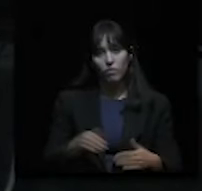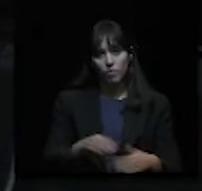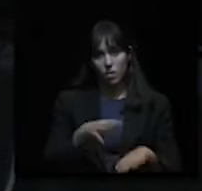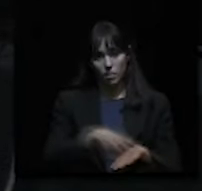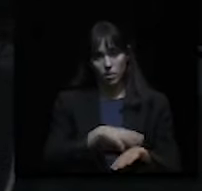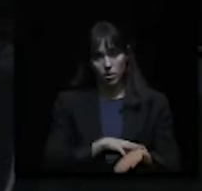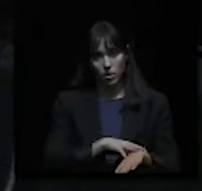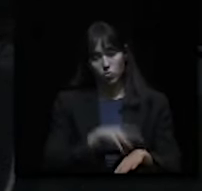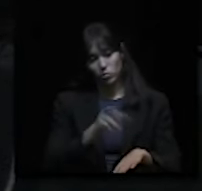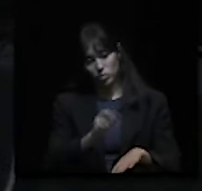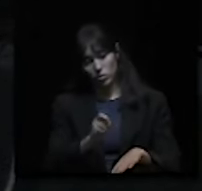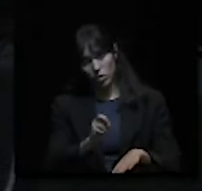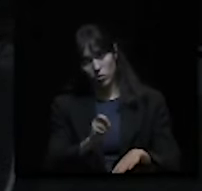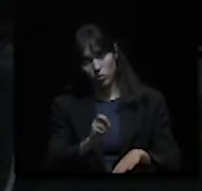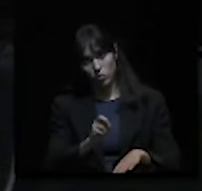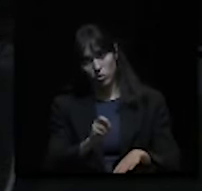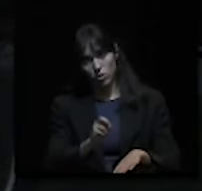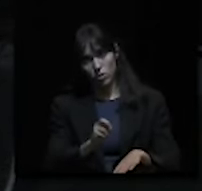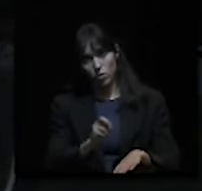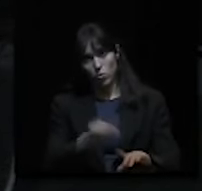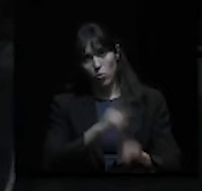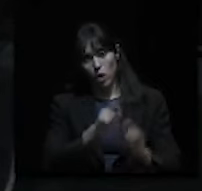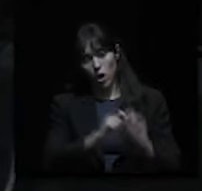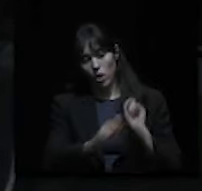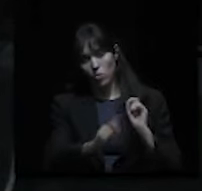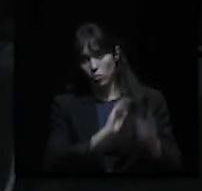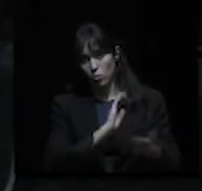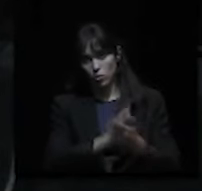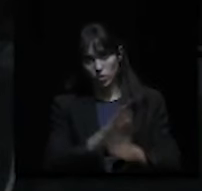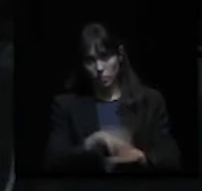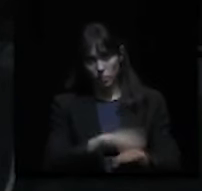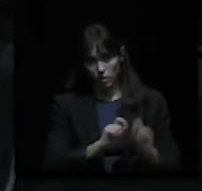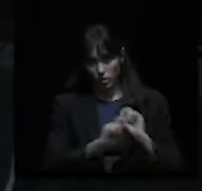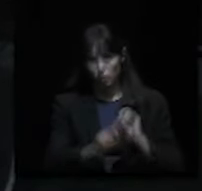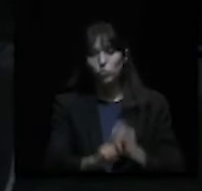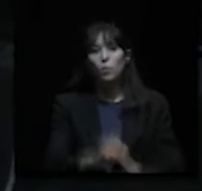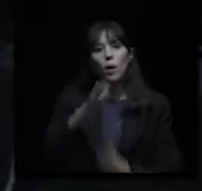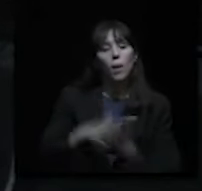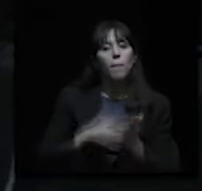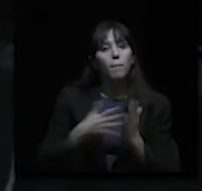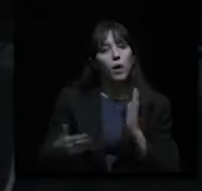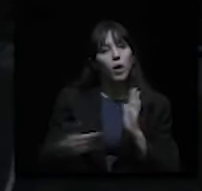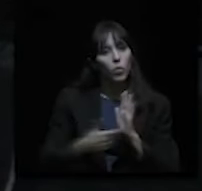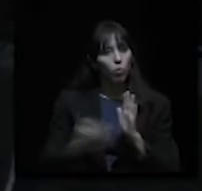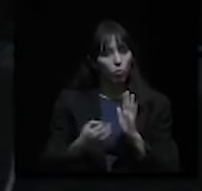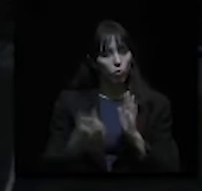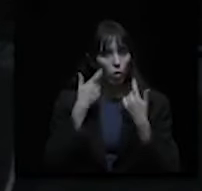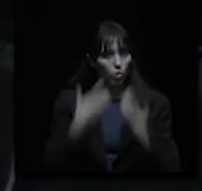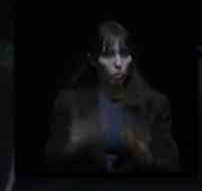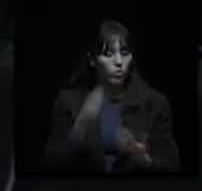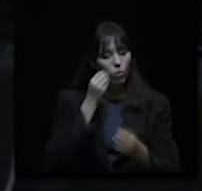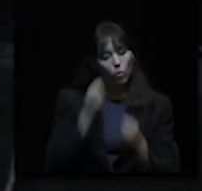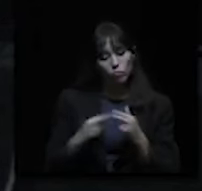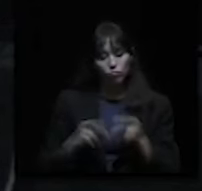penúltimo ano deste mandato. E o Orçamento para 2024 e as grandes opções do plano espelham aquilo que tem sido a atuação deste